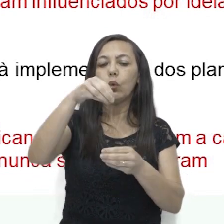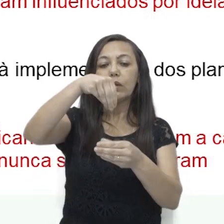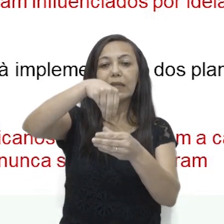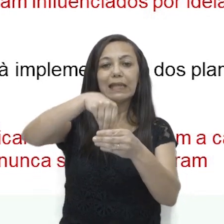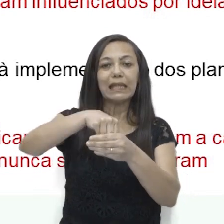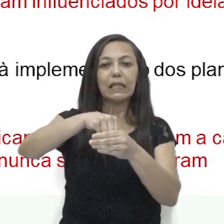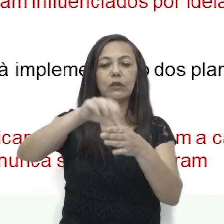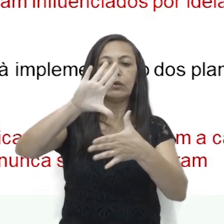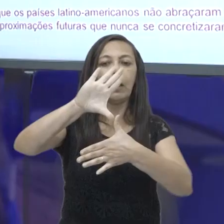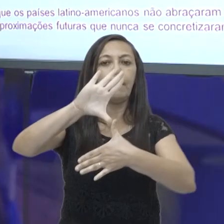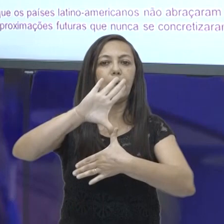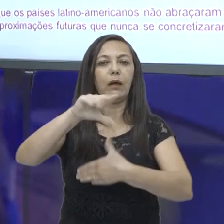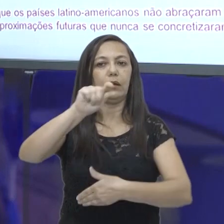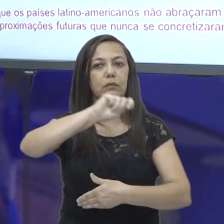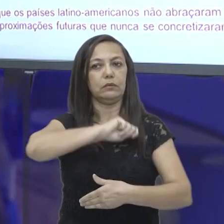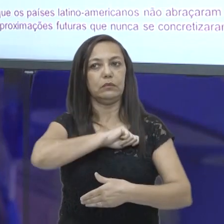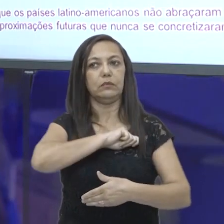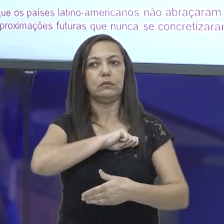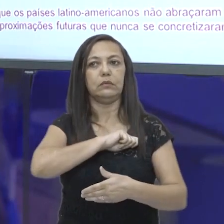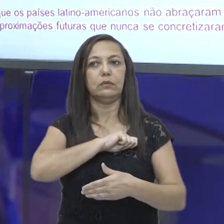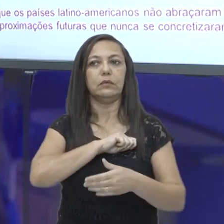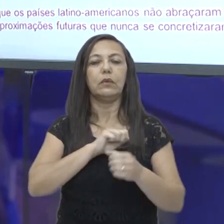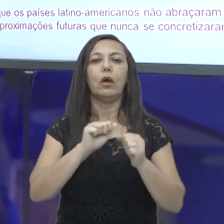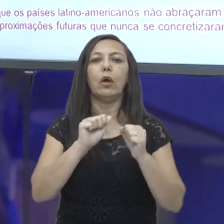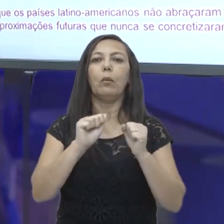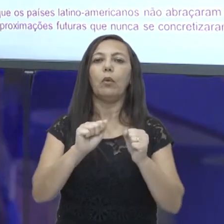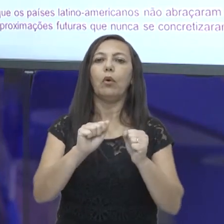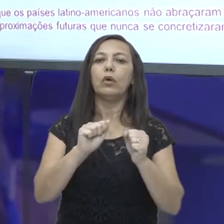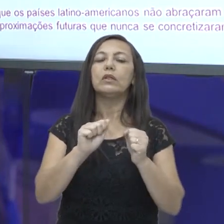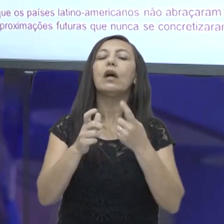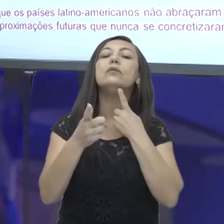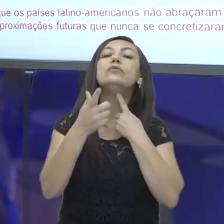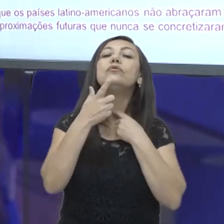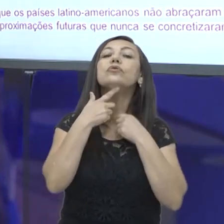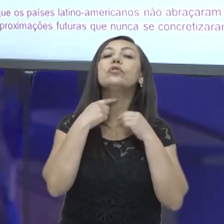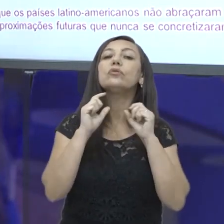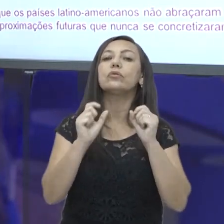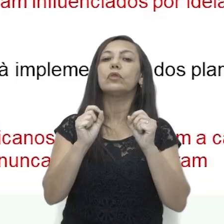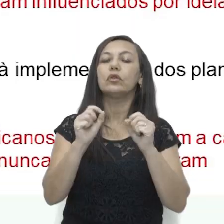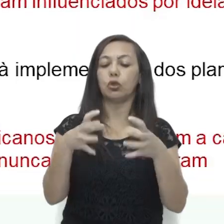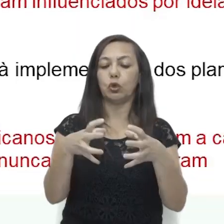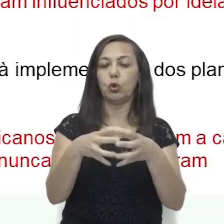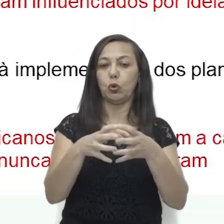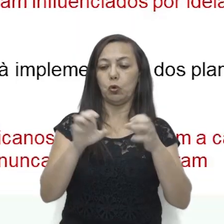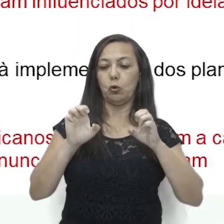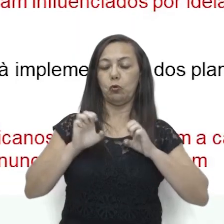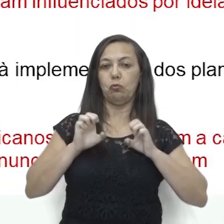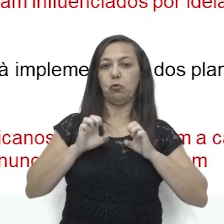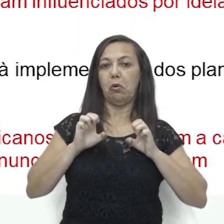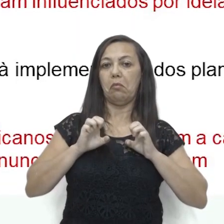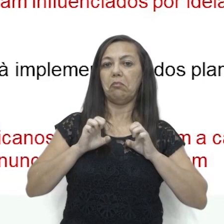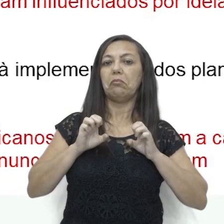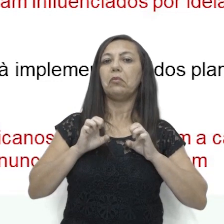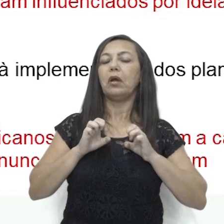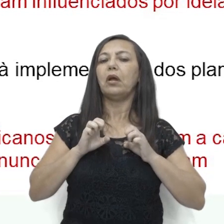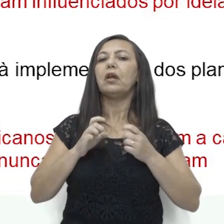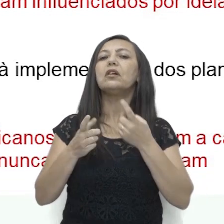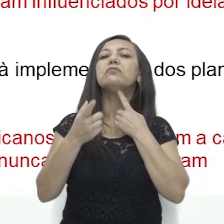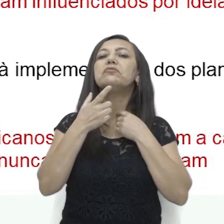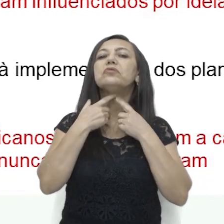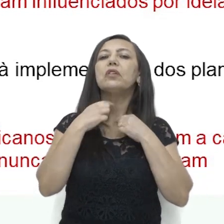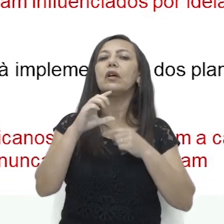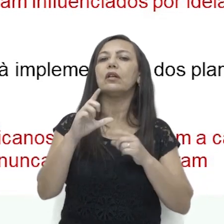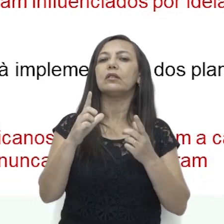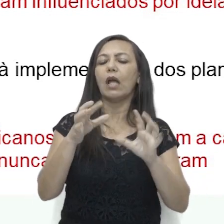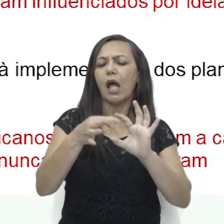América Espanhola. Vocês podem colocar que um dos desejos era que a elite crioula queria, dentro desse contexto,